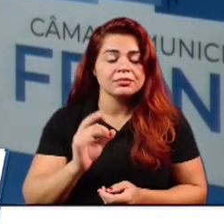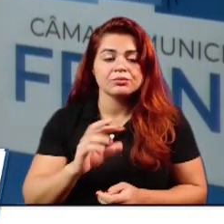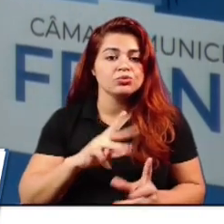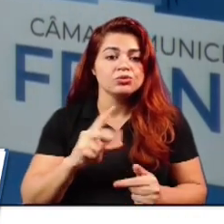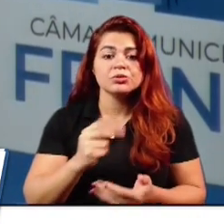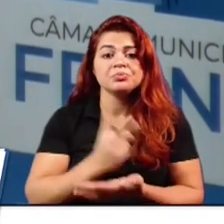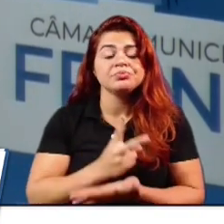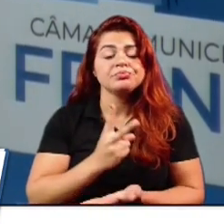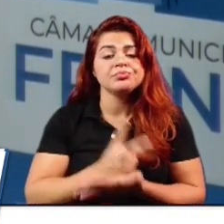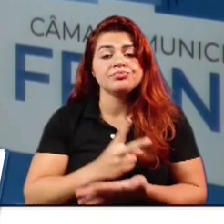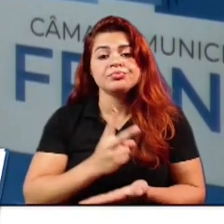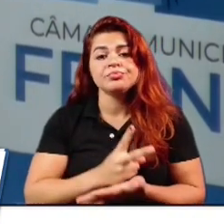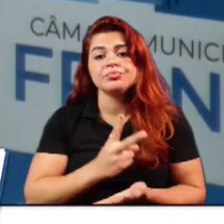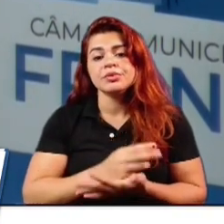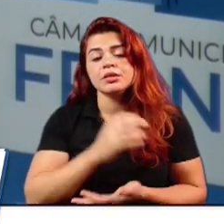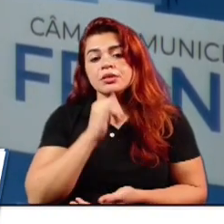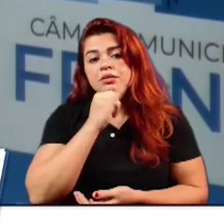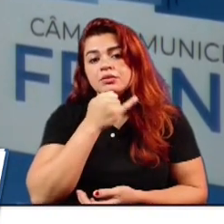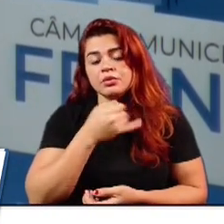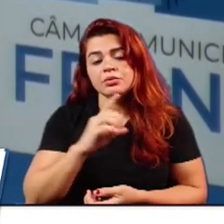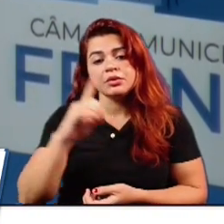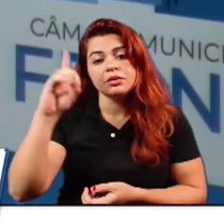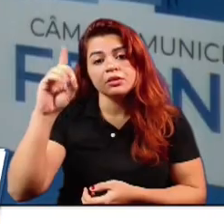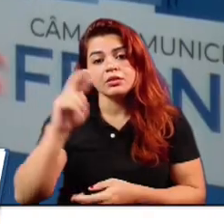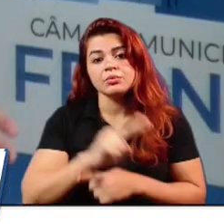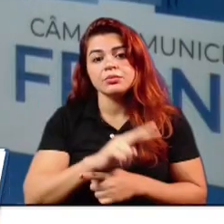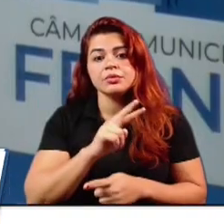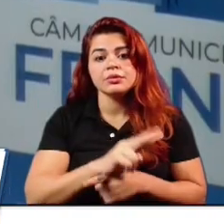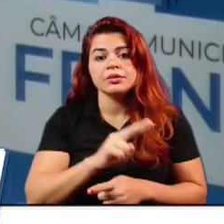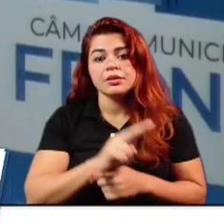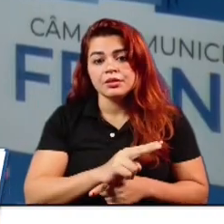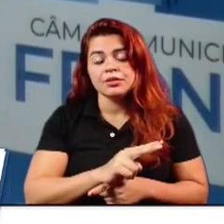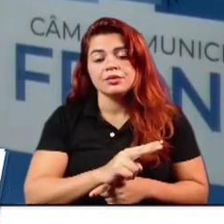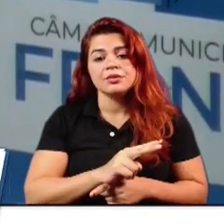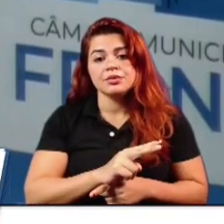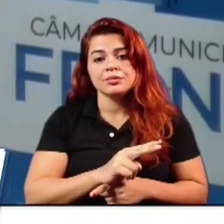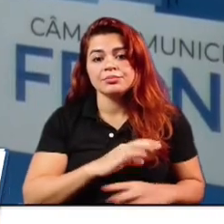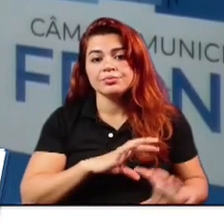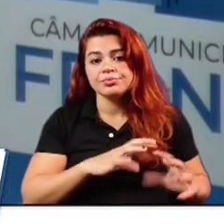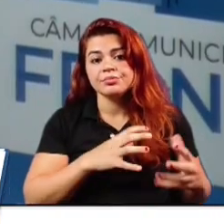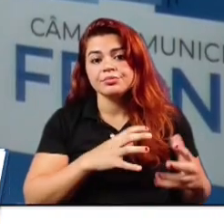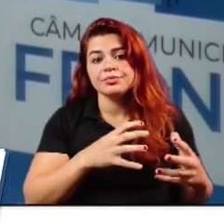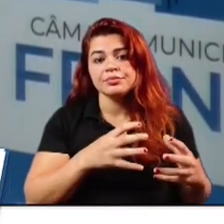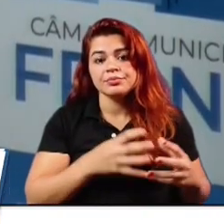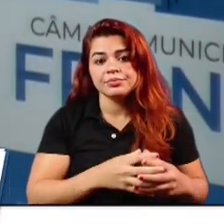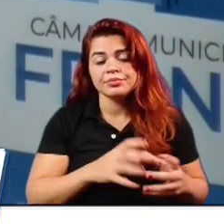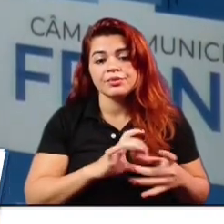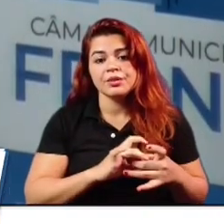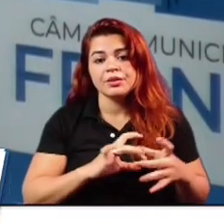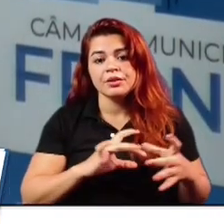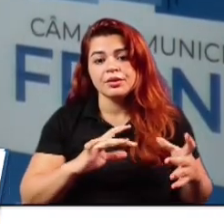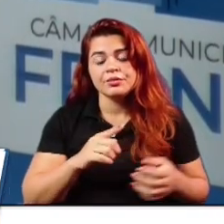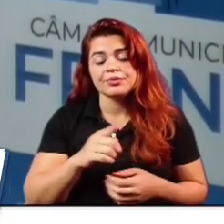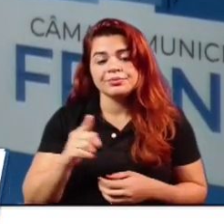que Deus nos proteja, essa nação tão abençoada, e nos livre desses algozes. Muito obrigado, senhor presidente.